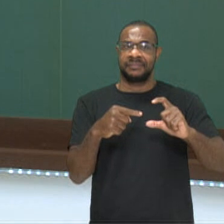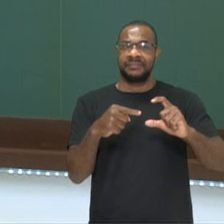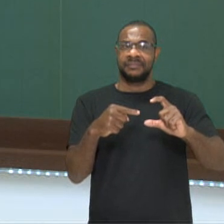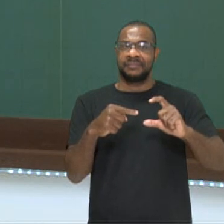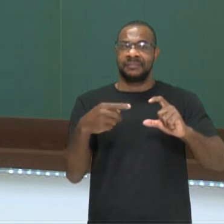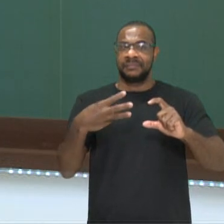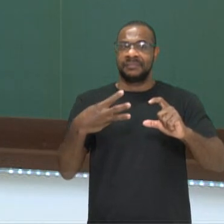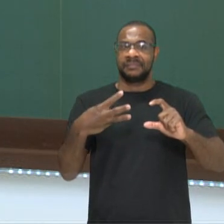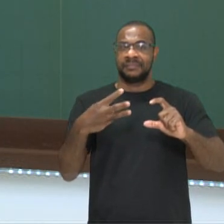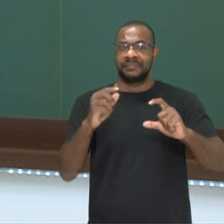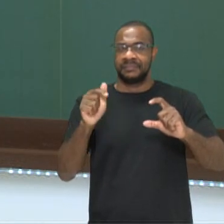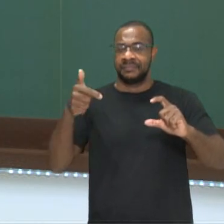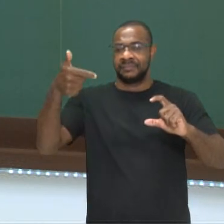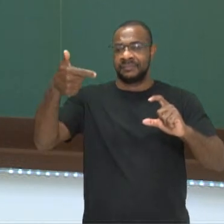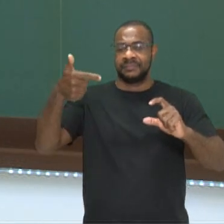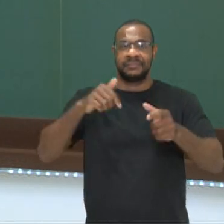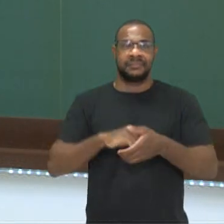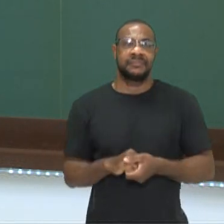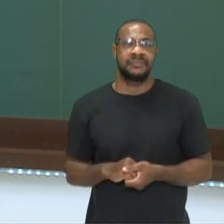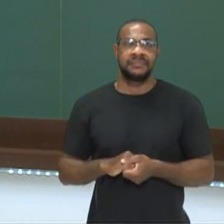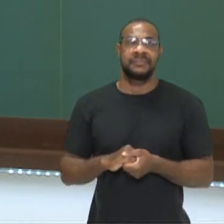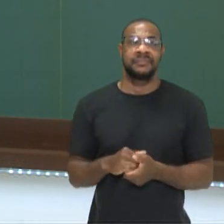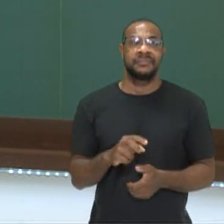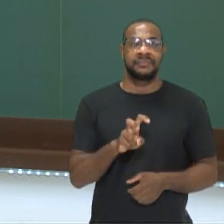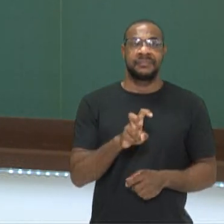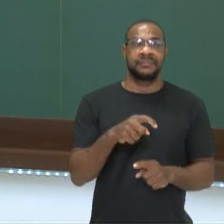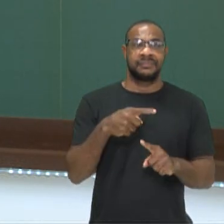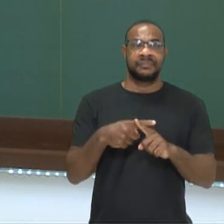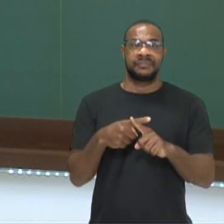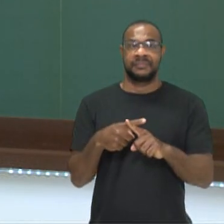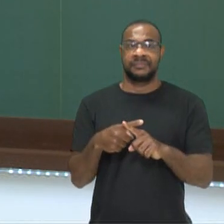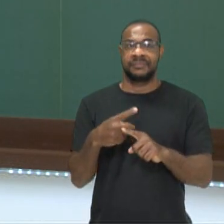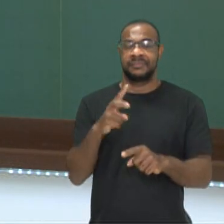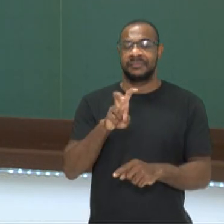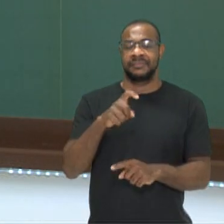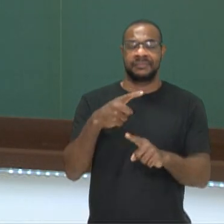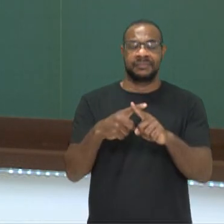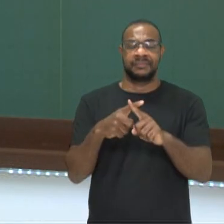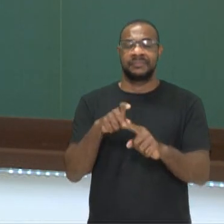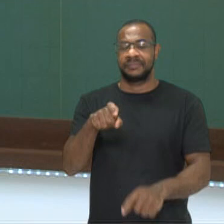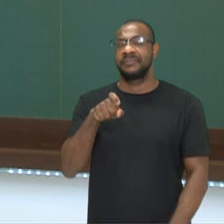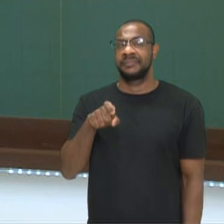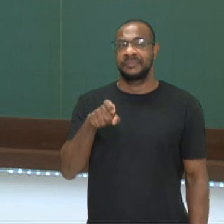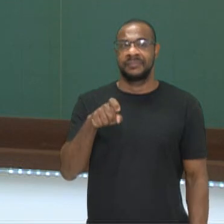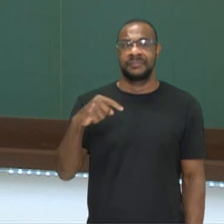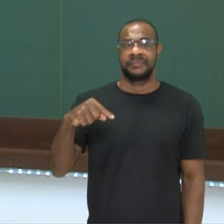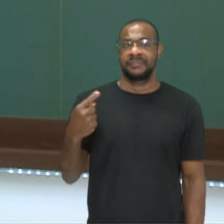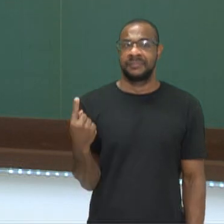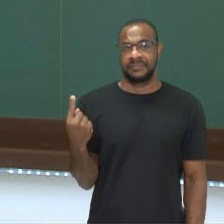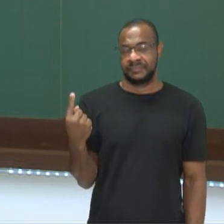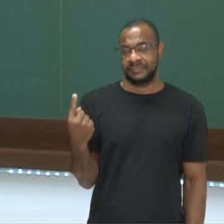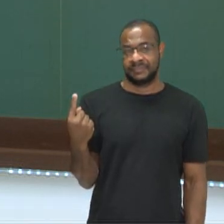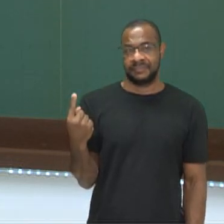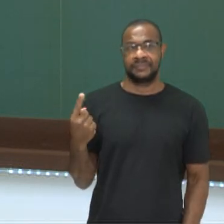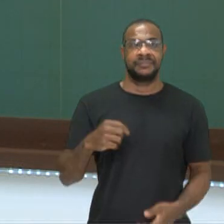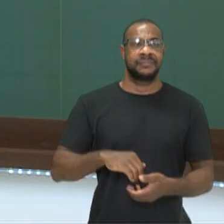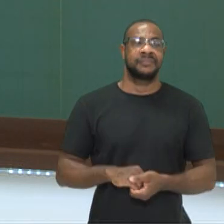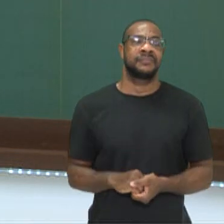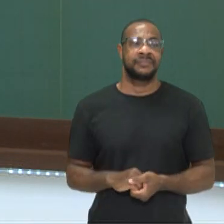ao quadrado. 5 vezes o número x. 5 vezes o número x subtraído 1, ó. 5x menos